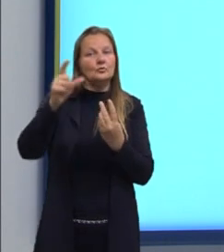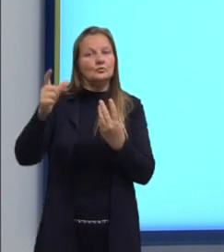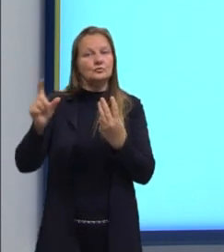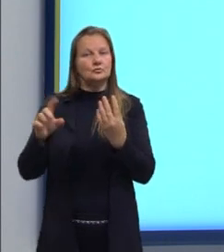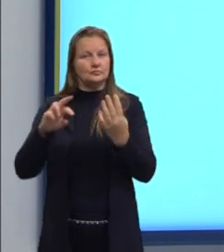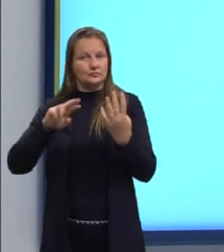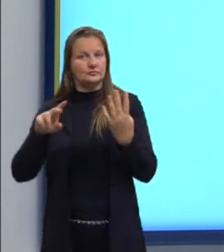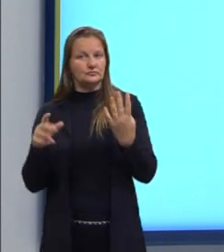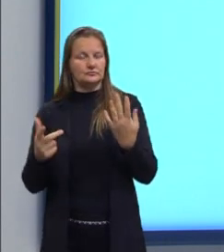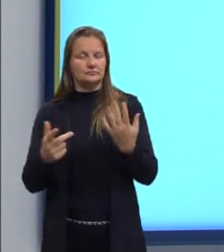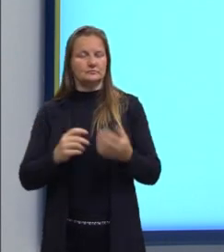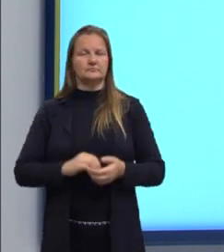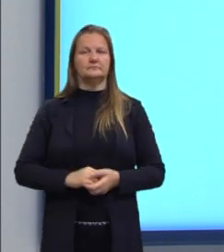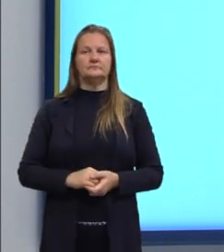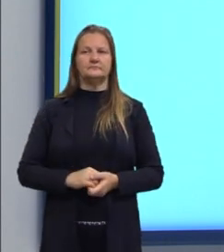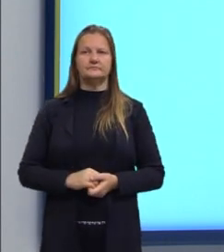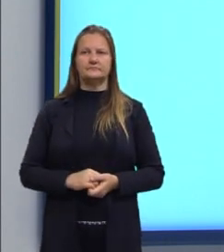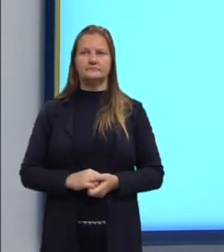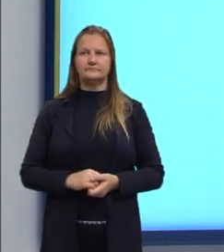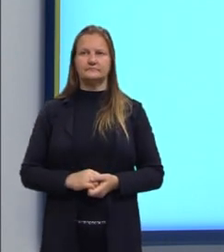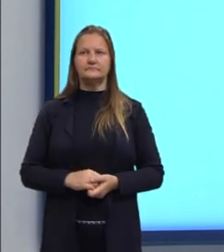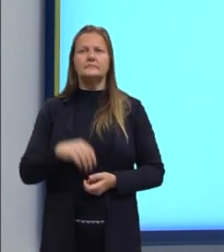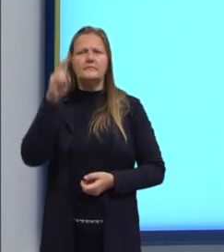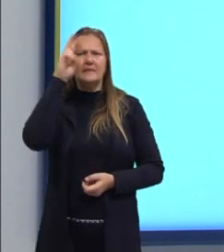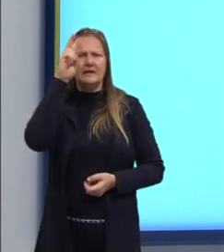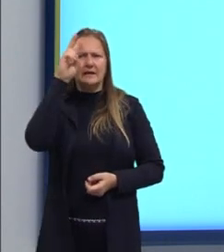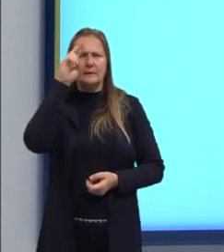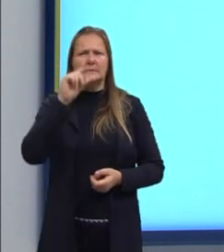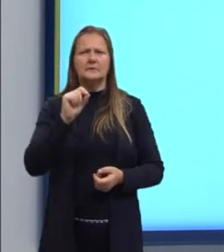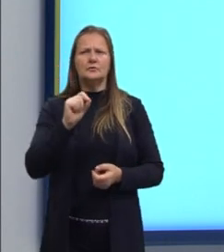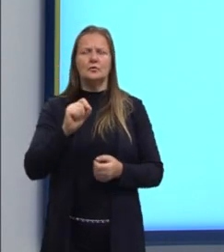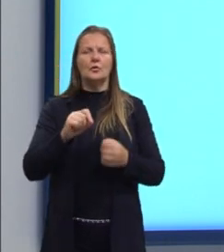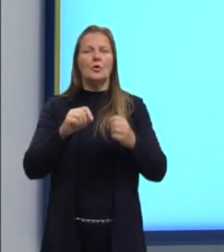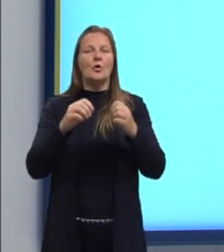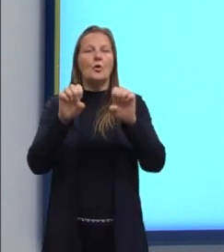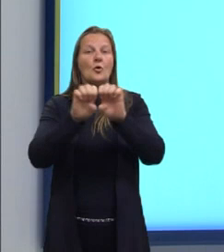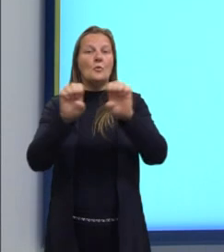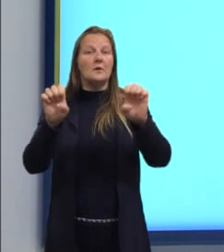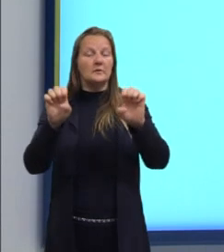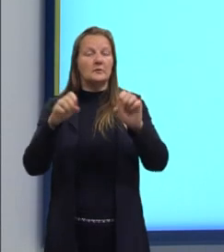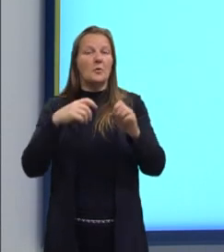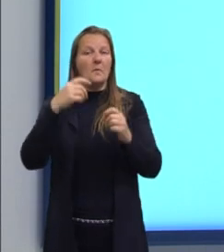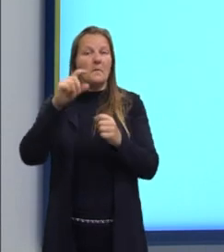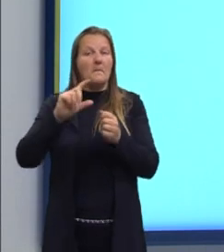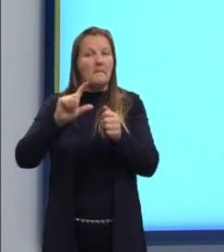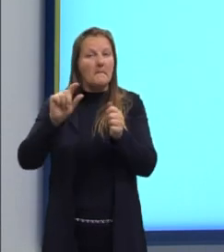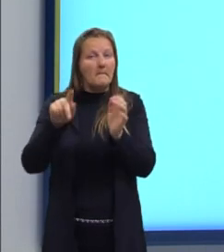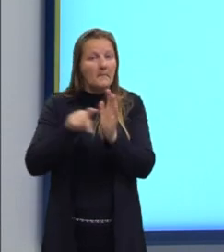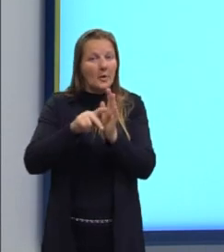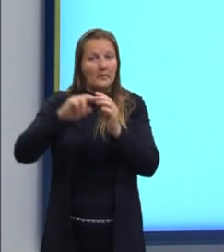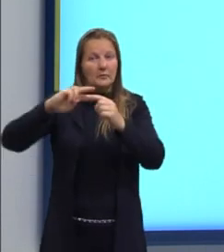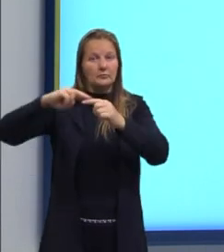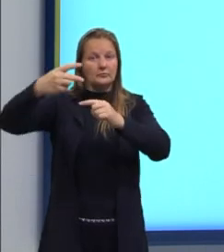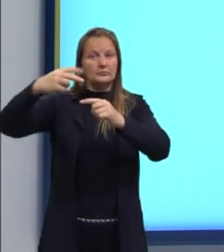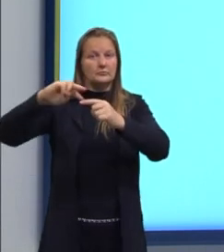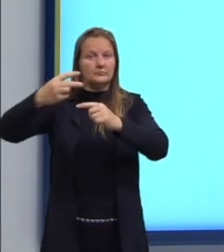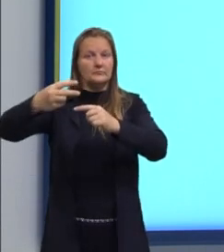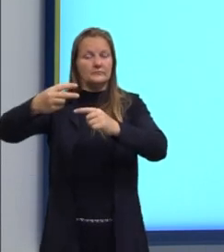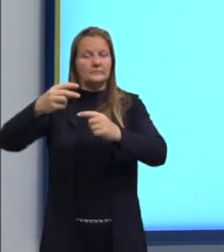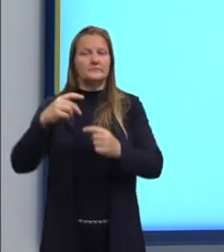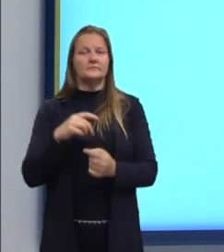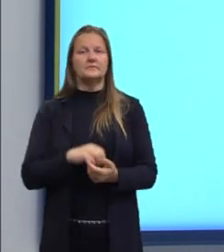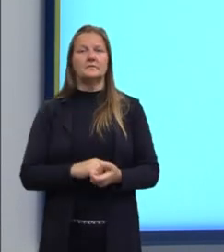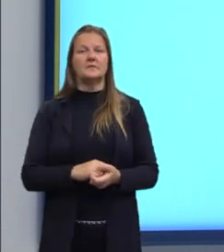formato que existe né lembrando então que uma equação de segundo grau por exemplo ela é uma equação